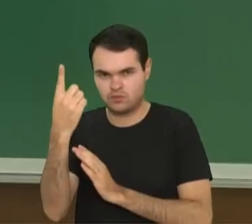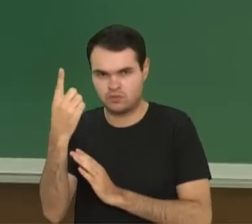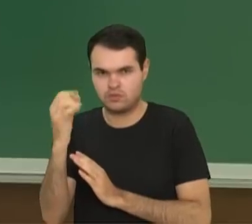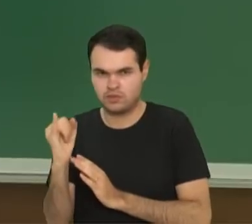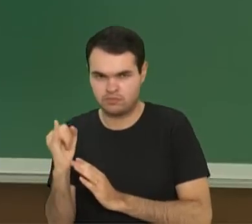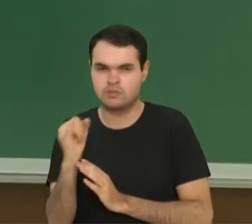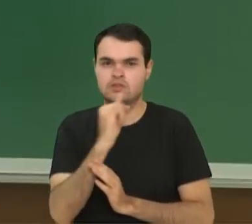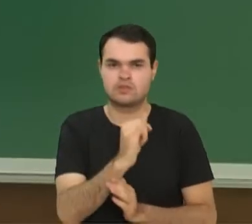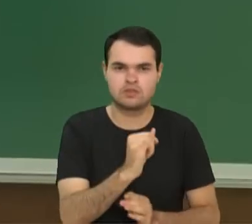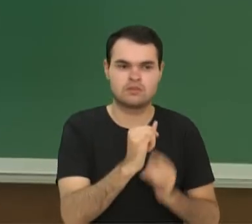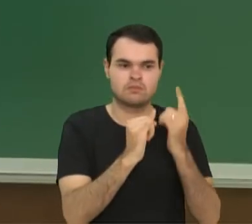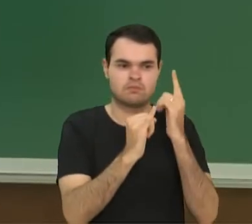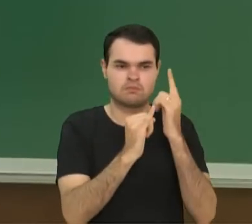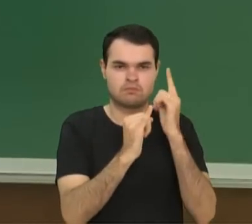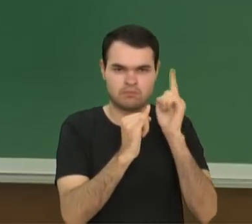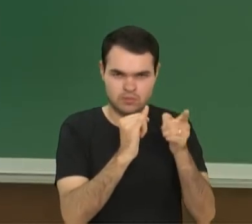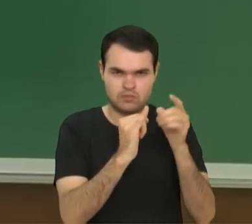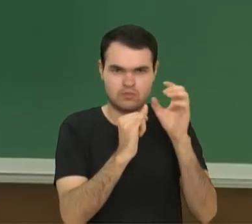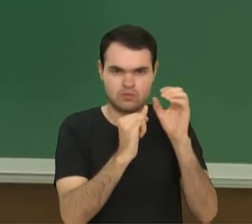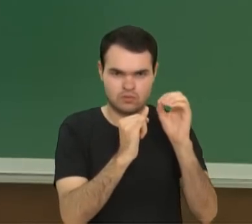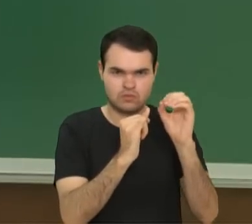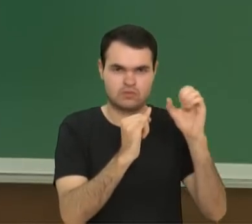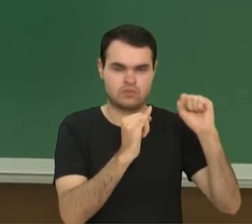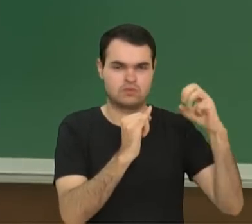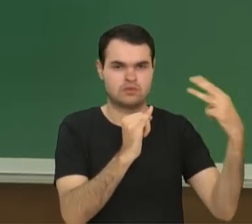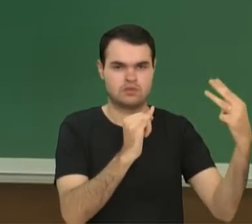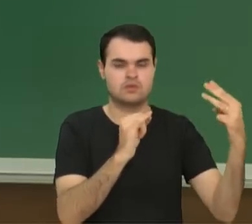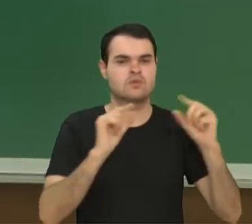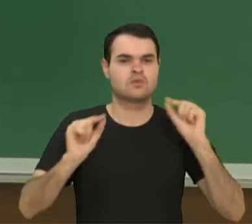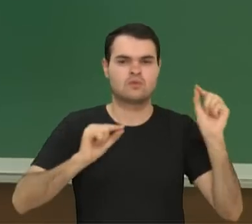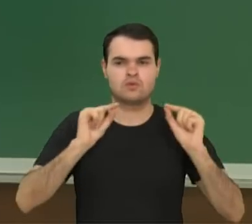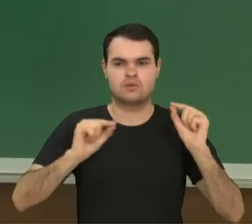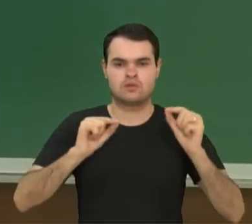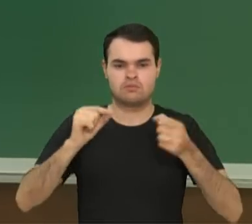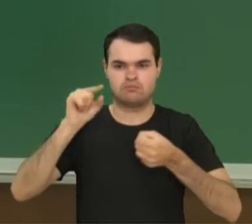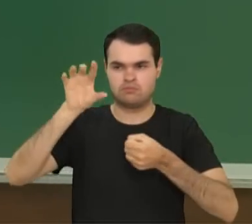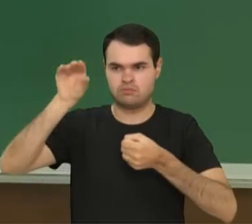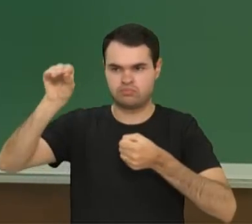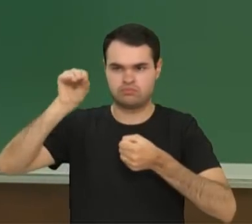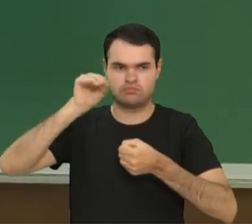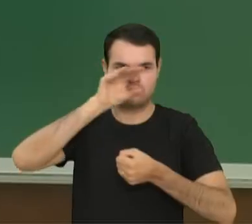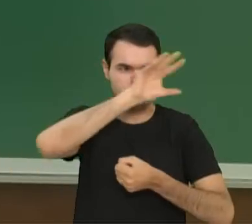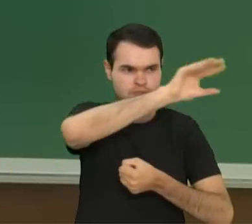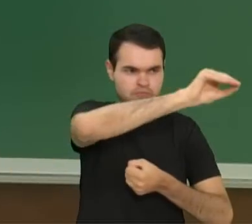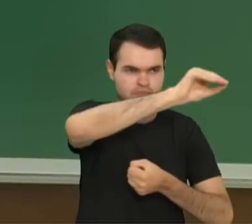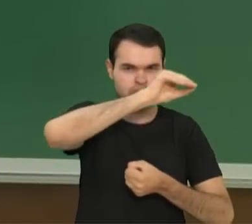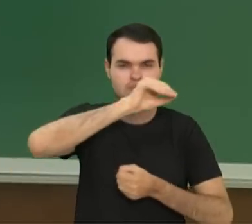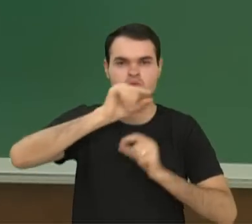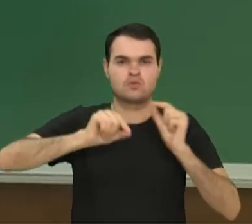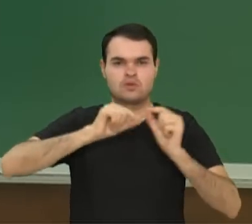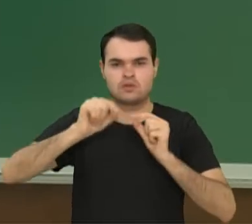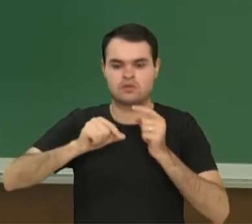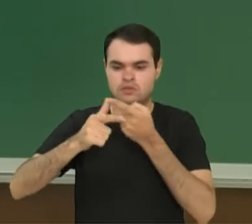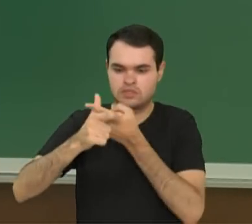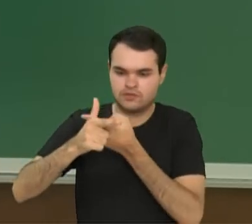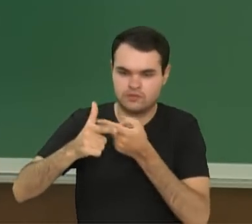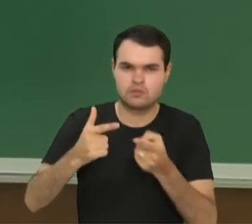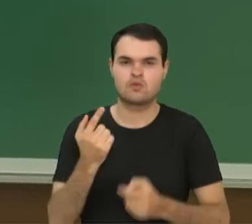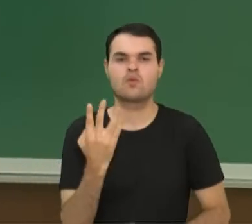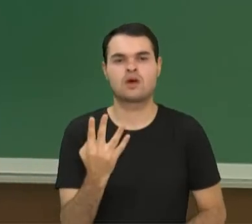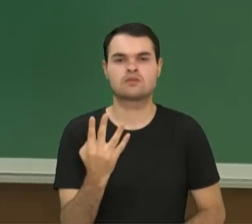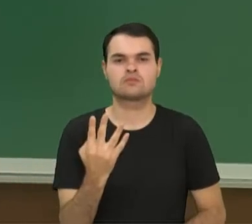elevado a 1083. O que eu tenho que fazer? Eu tenho que pegar esse expoente aqui e transformar ele, dividir ele por